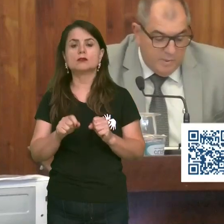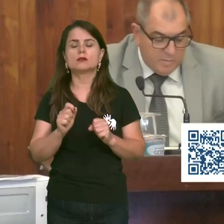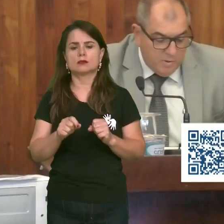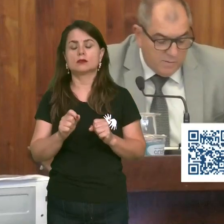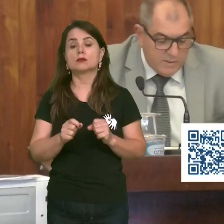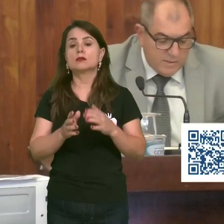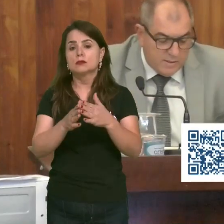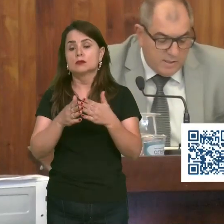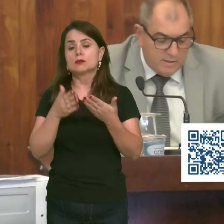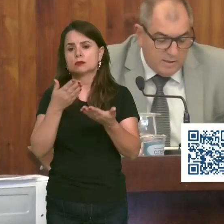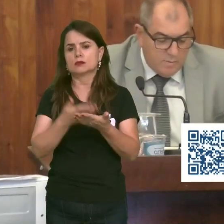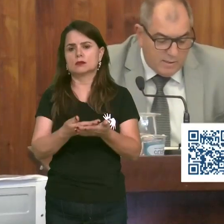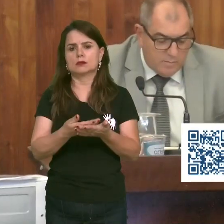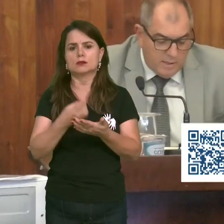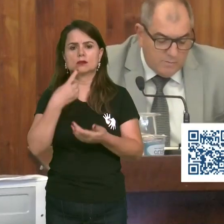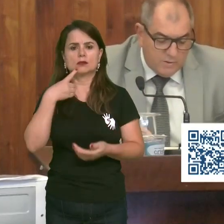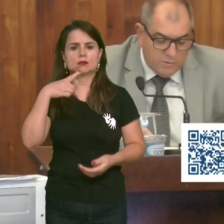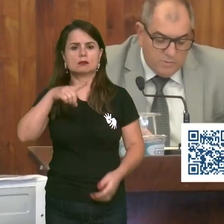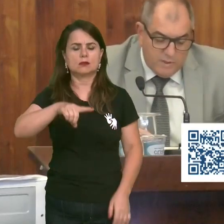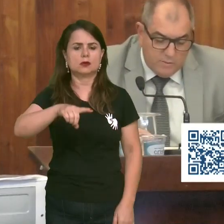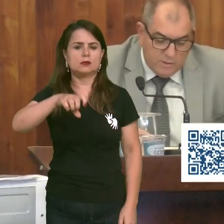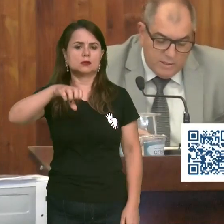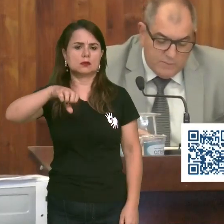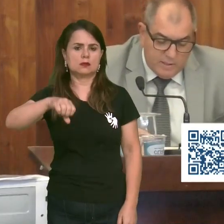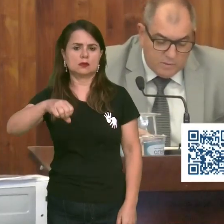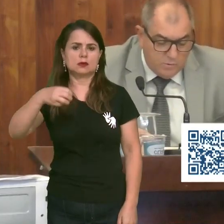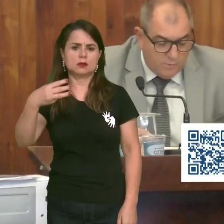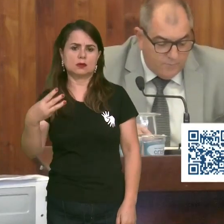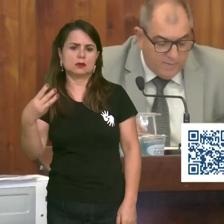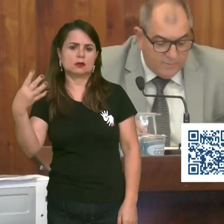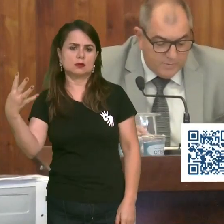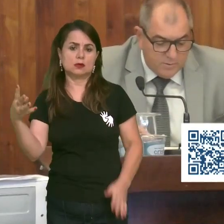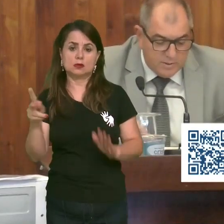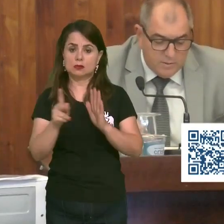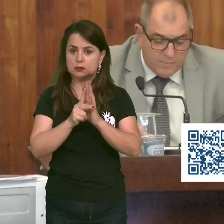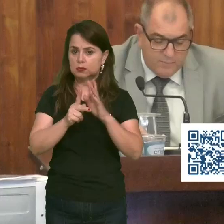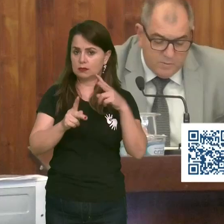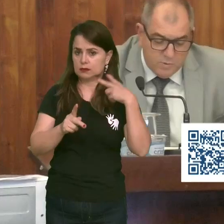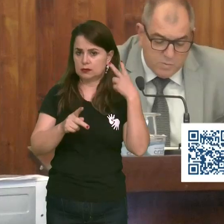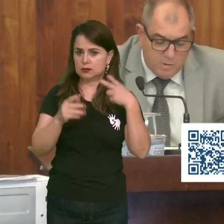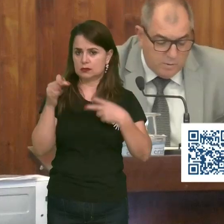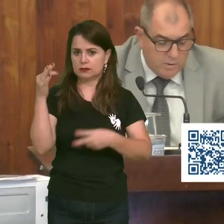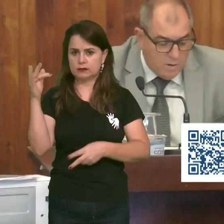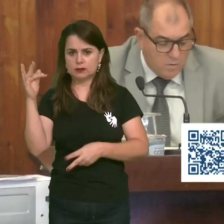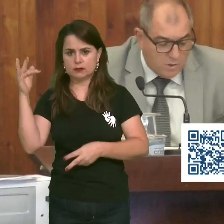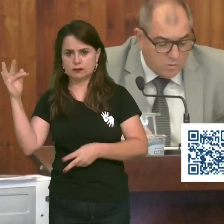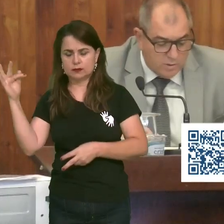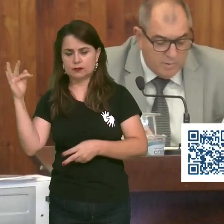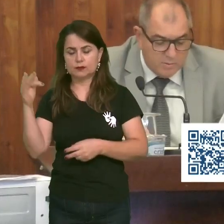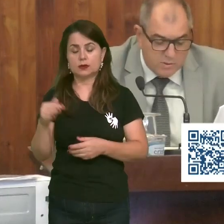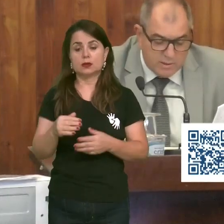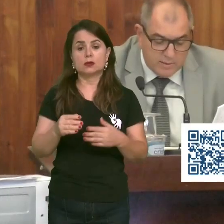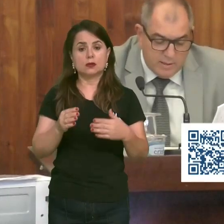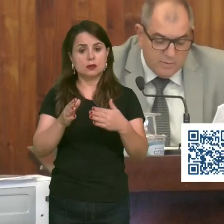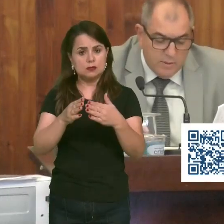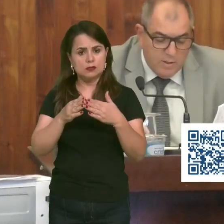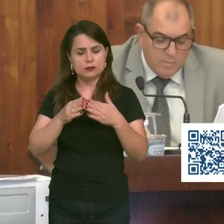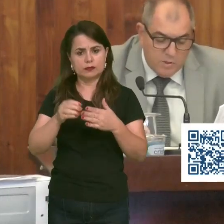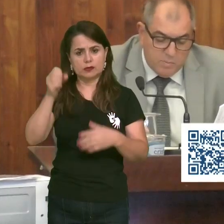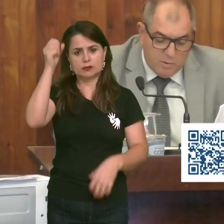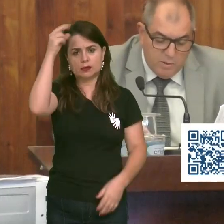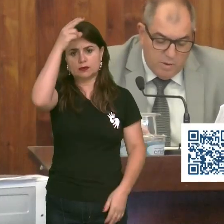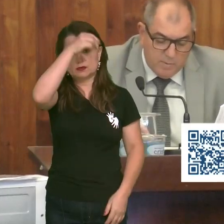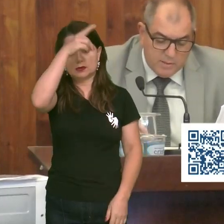requerimento 1934/22 Vereador gente Federal Júnior fefe soluçando ao Prefeito Municipal Daniel Alonso juntamente com a secretário